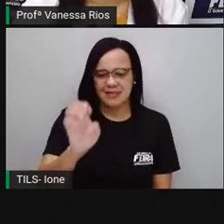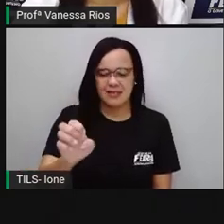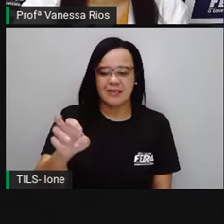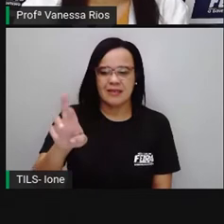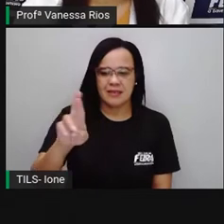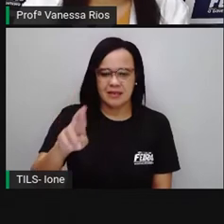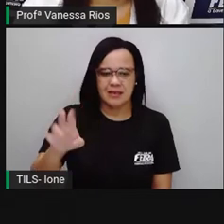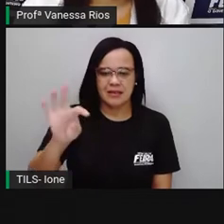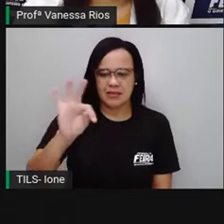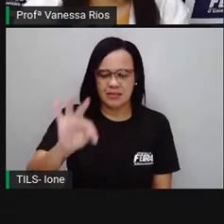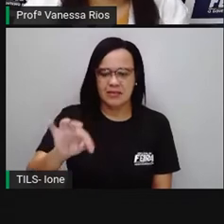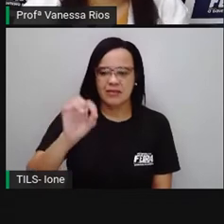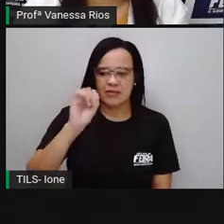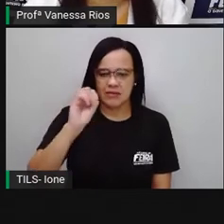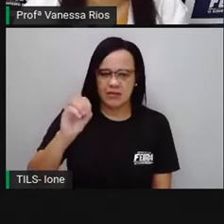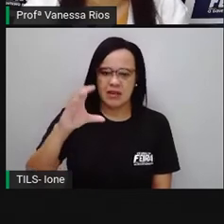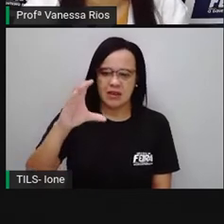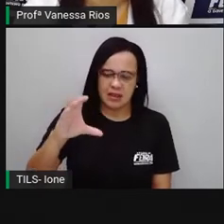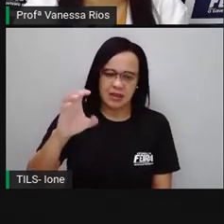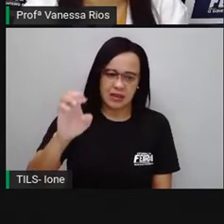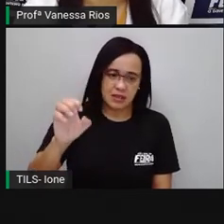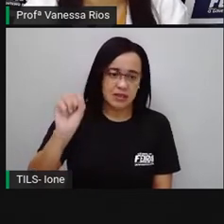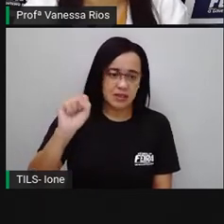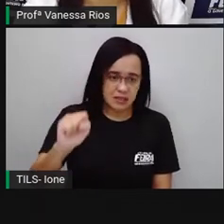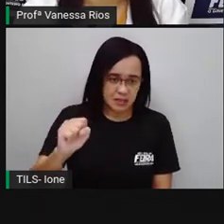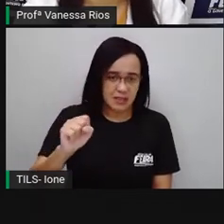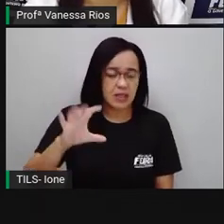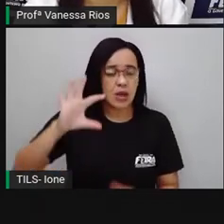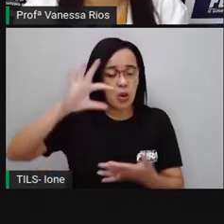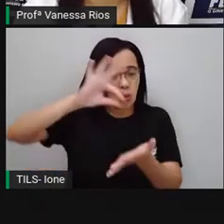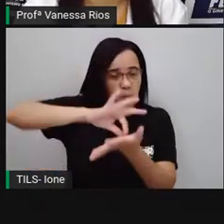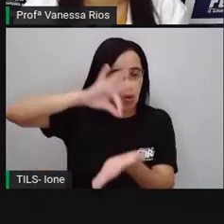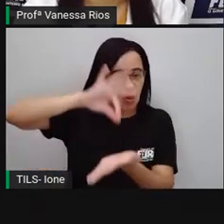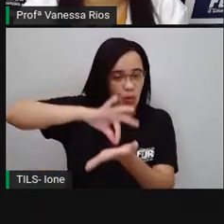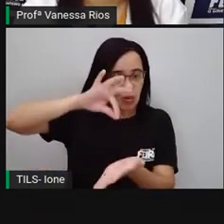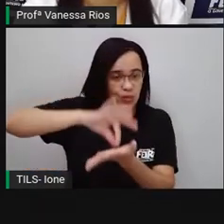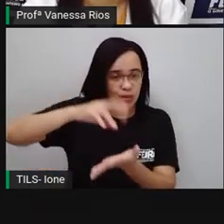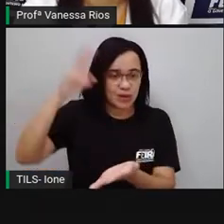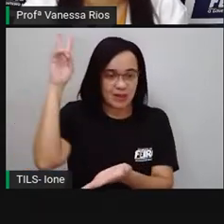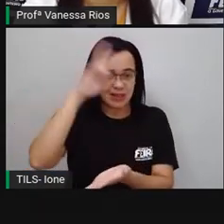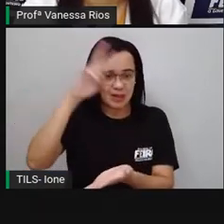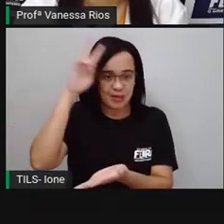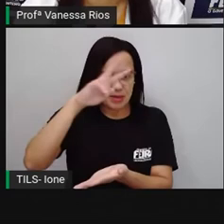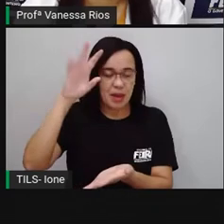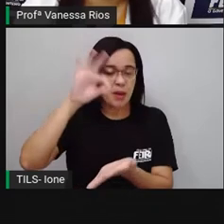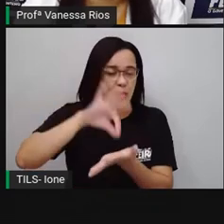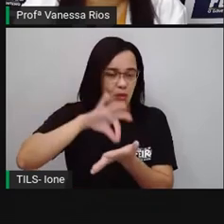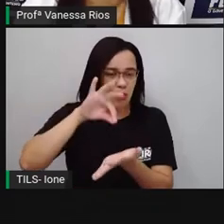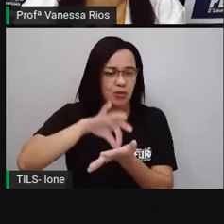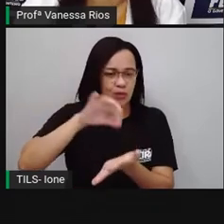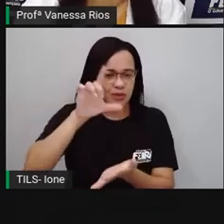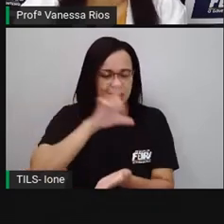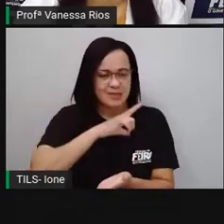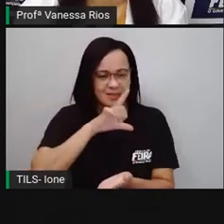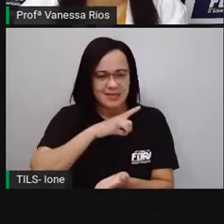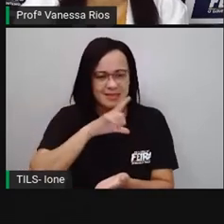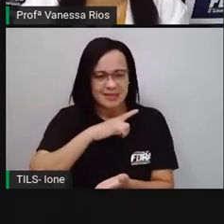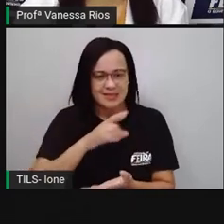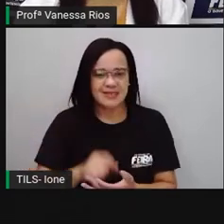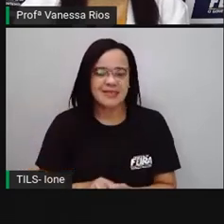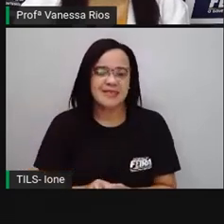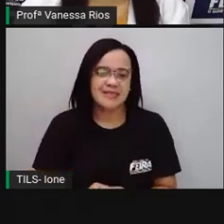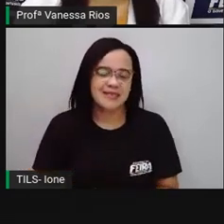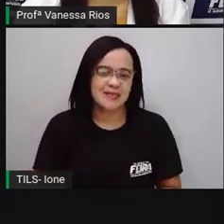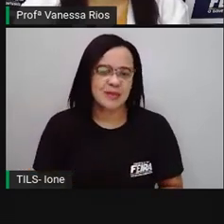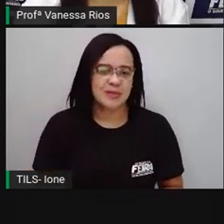de encontro das retas, né, utilizadas para fazer a figura plana. Então, são as pontinhas, os cantinhos. E aí, que